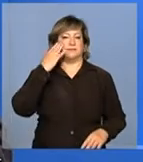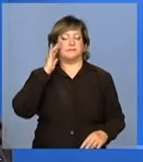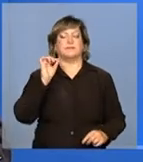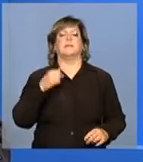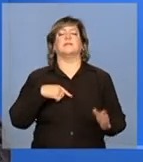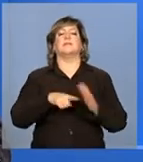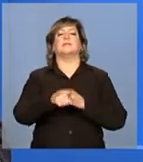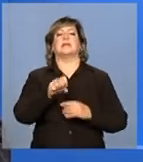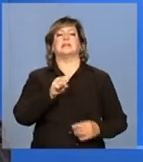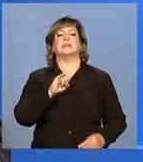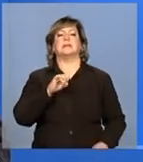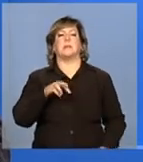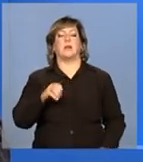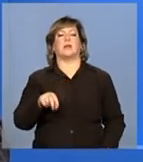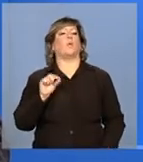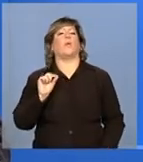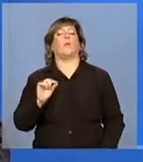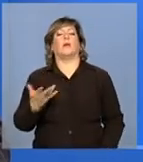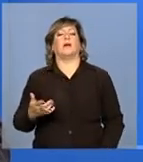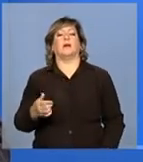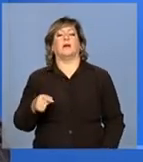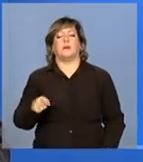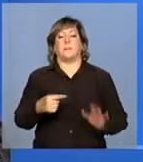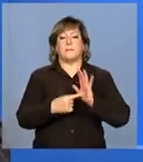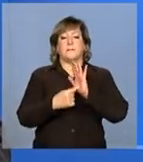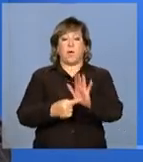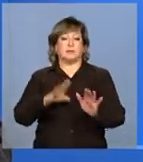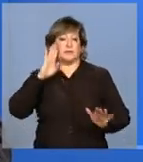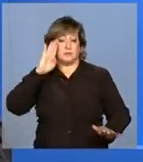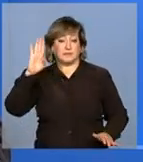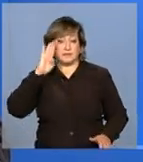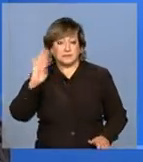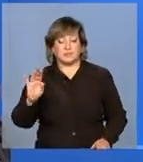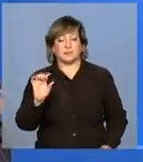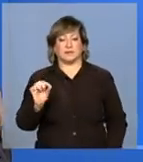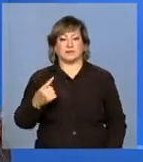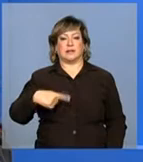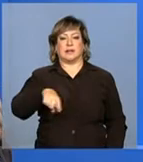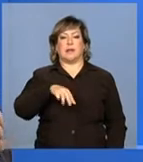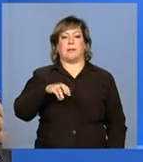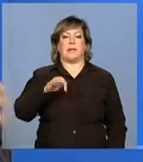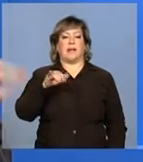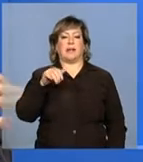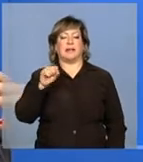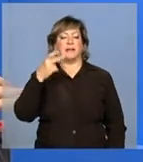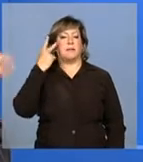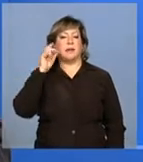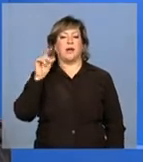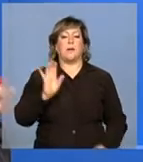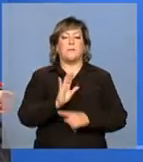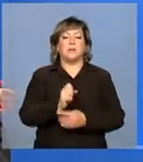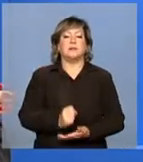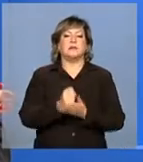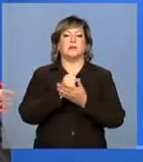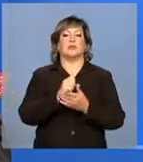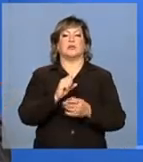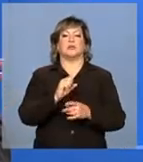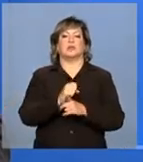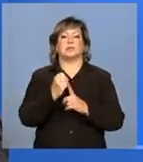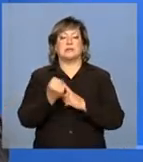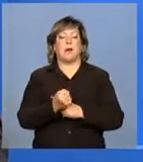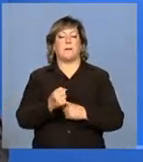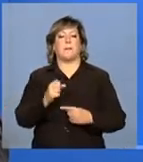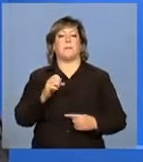Antônia Simone me diz uma coisa O quê que expressa as prioridades é das metas para a proteção social básica